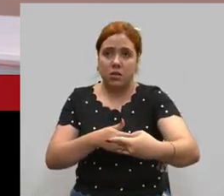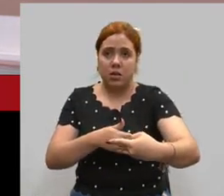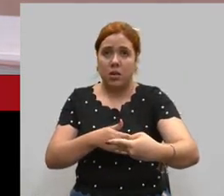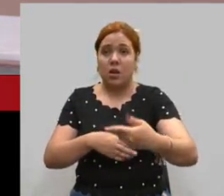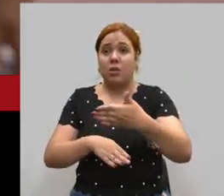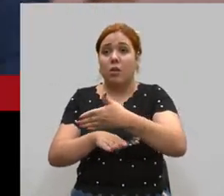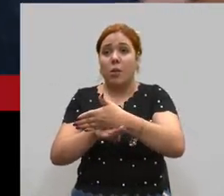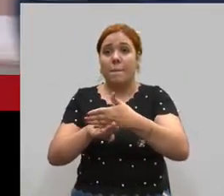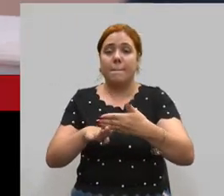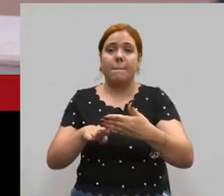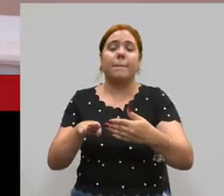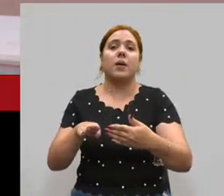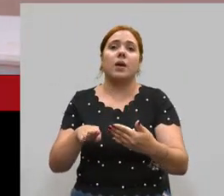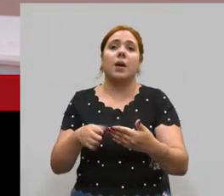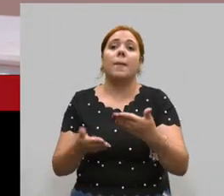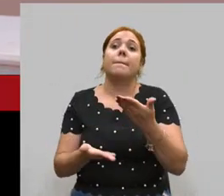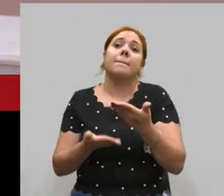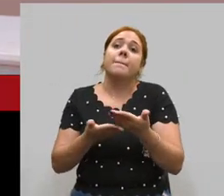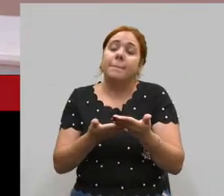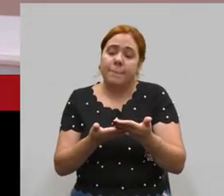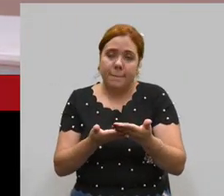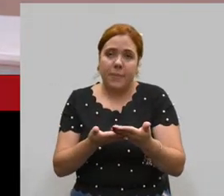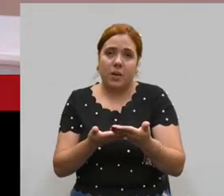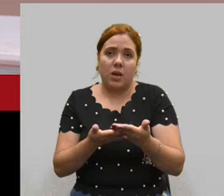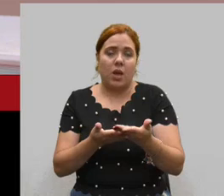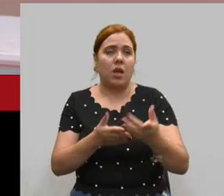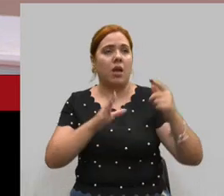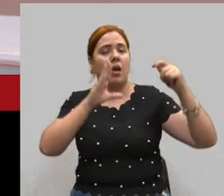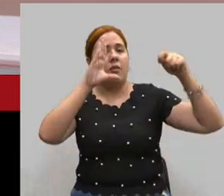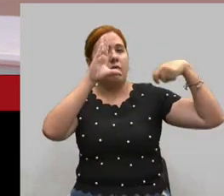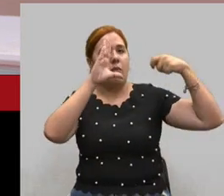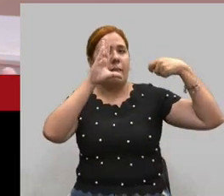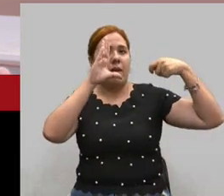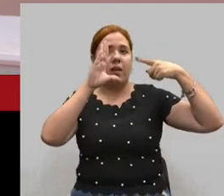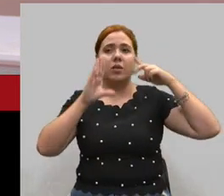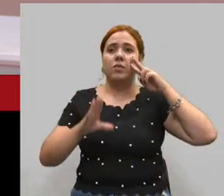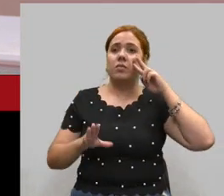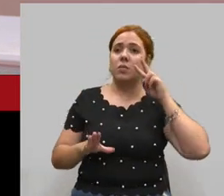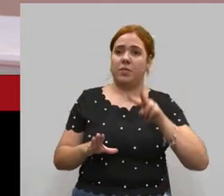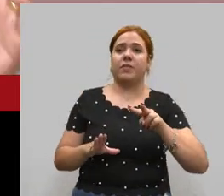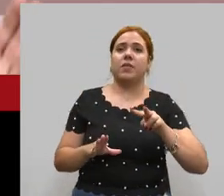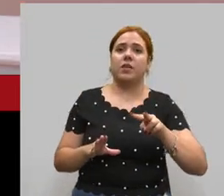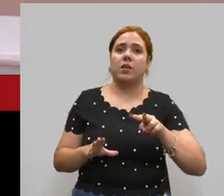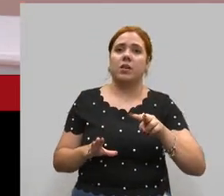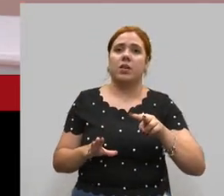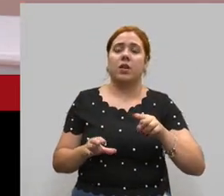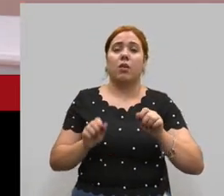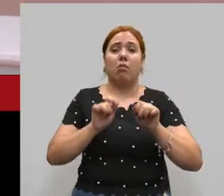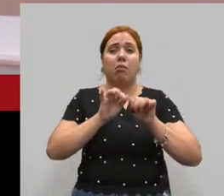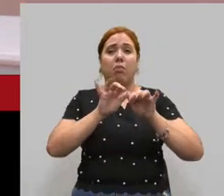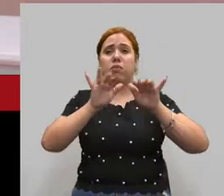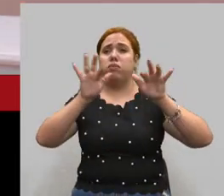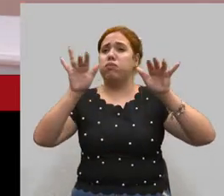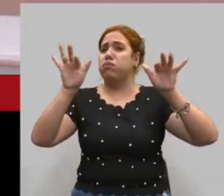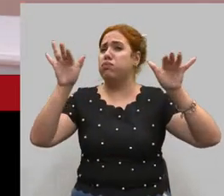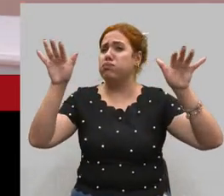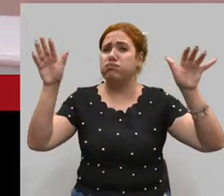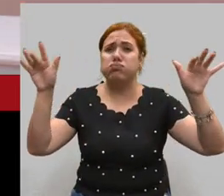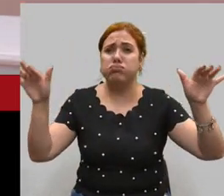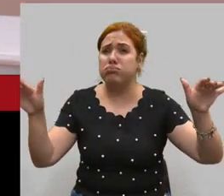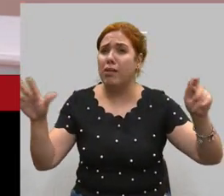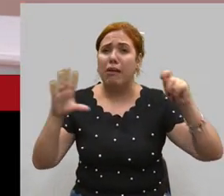foi foi filmado por uma câmera de segurança de um comércio em frente e essas imagens difundiram aí muita gente acredita que viu essa